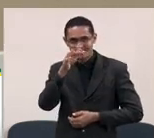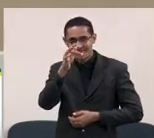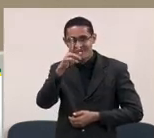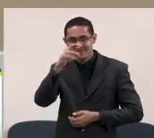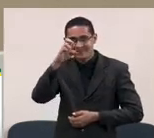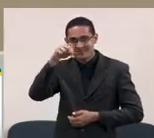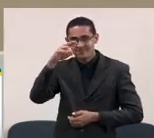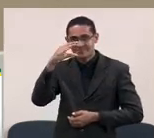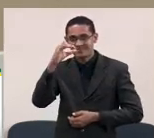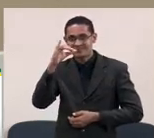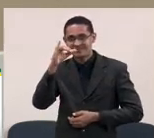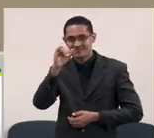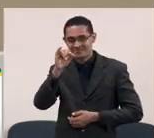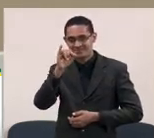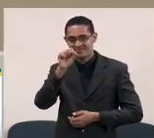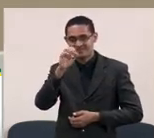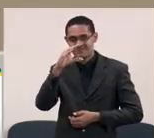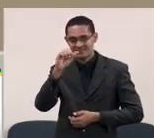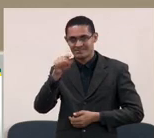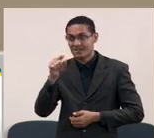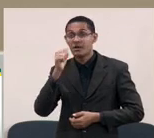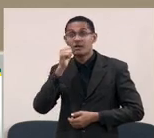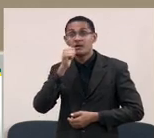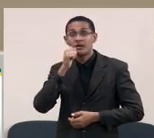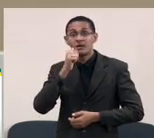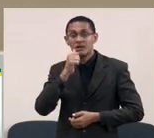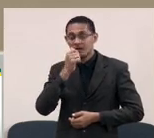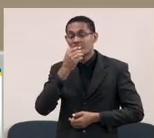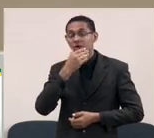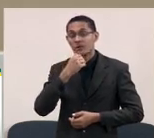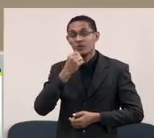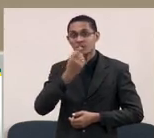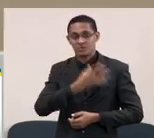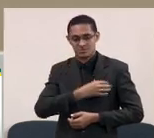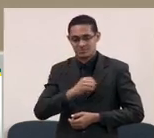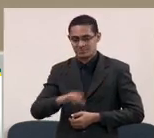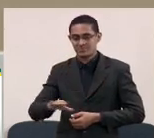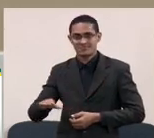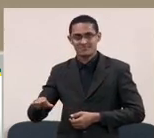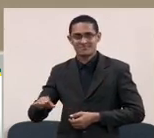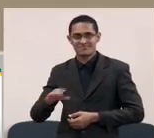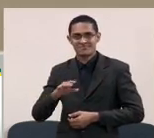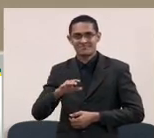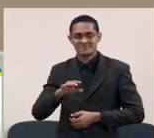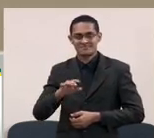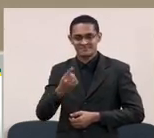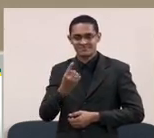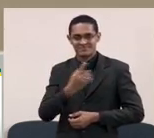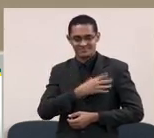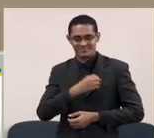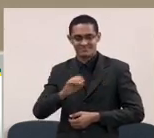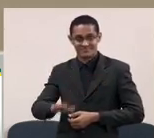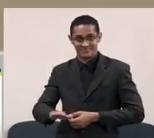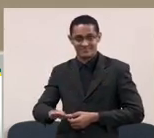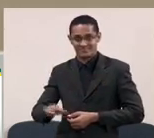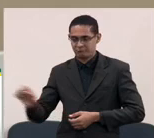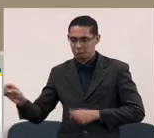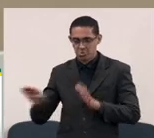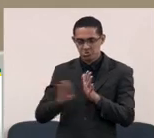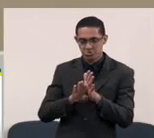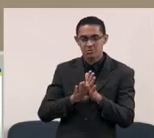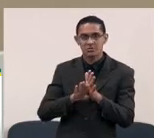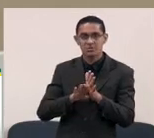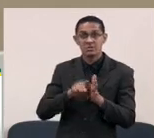o Francisco chegou lá sendo o artista, né? Francisco é um dos filhos da França. Os